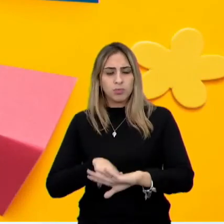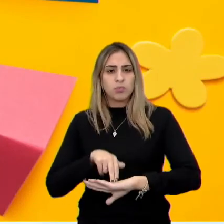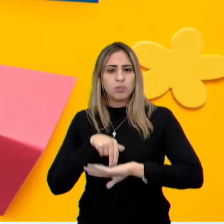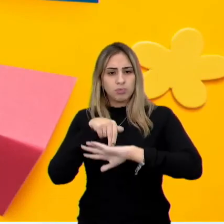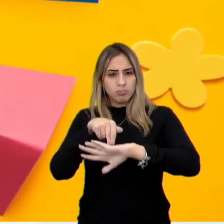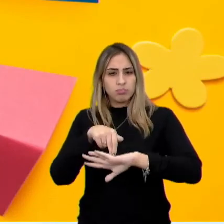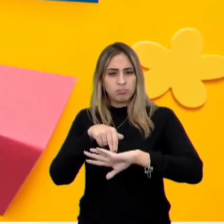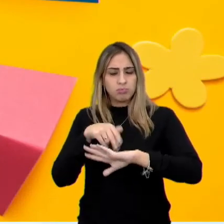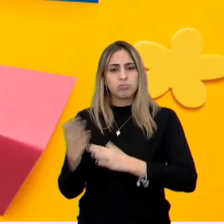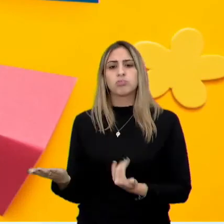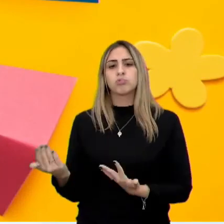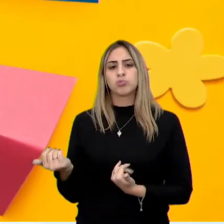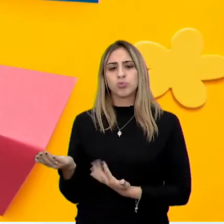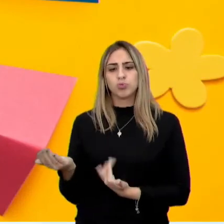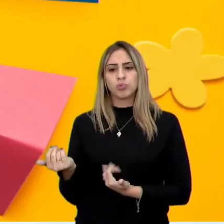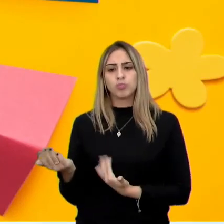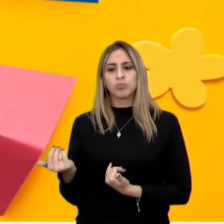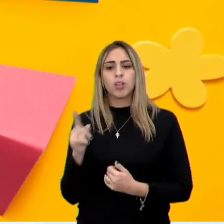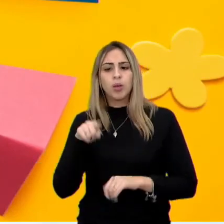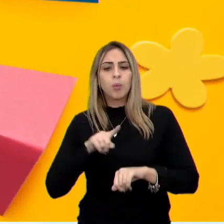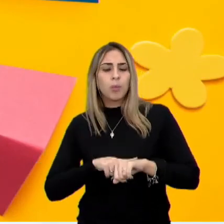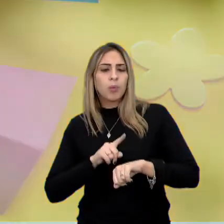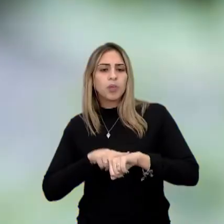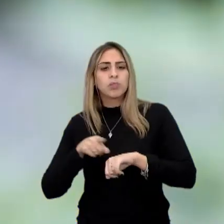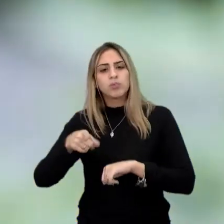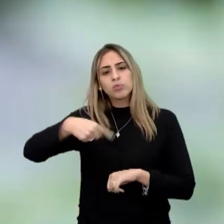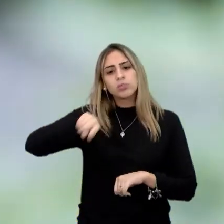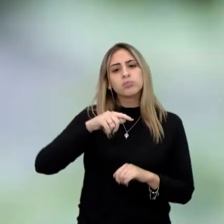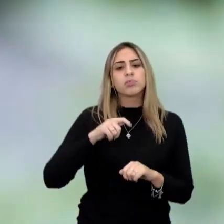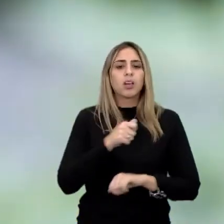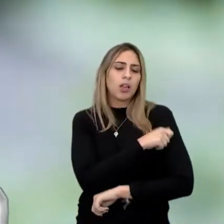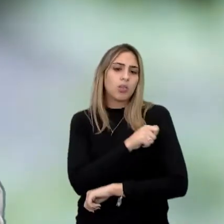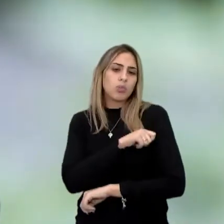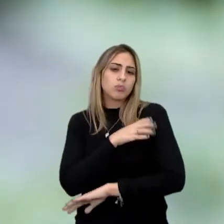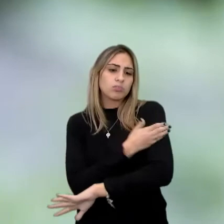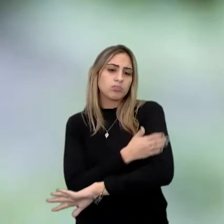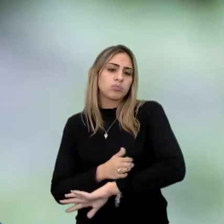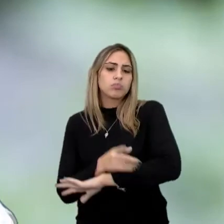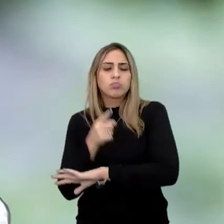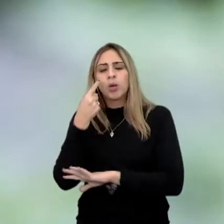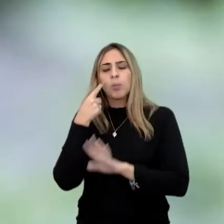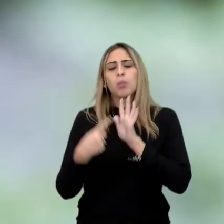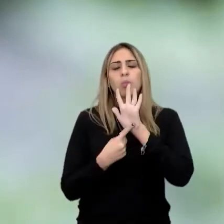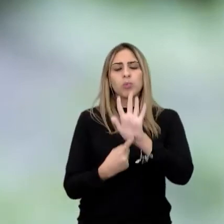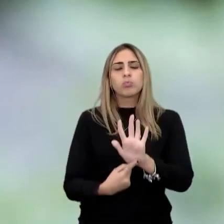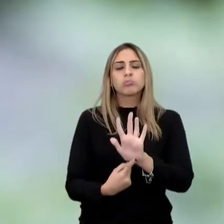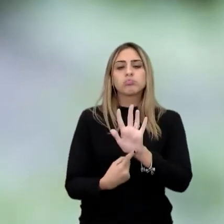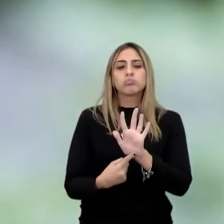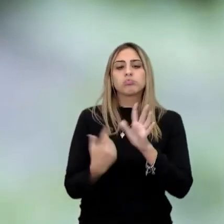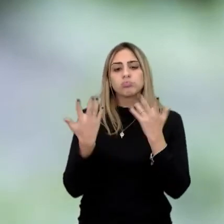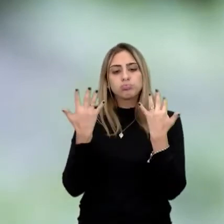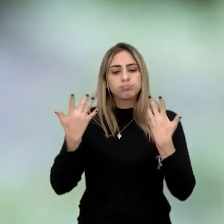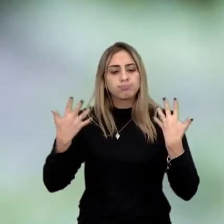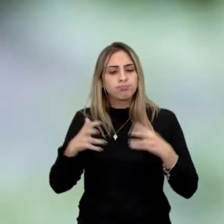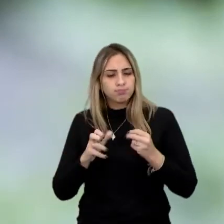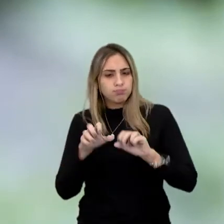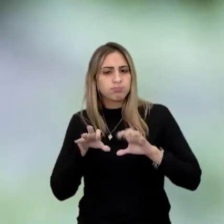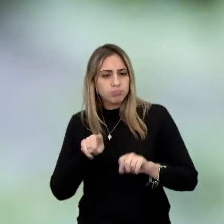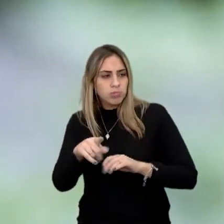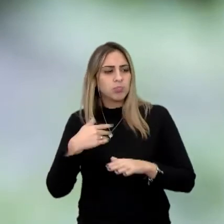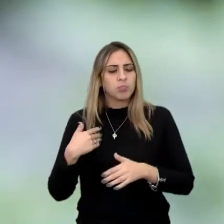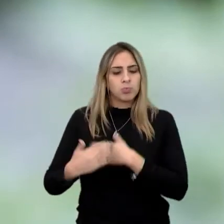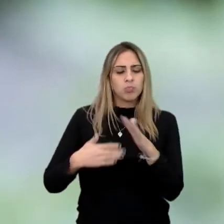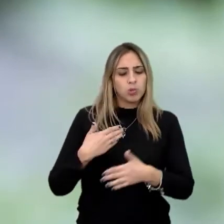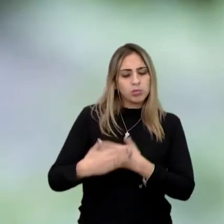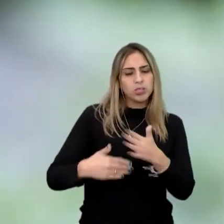juvenil, na tela aí para vocês, que é o momento que vocês, estudantes, começarão a demonstrar, né, e colocar a mão na massa aí do nosso processo de